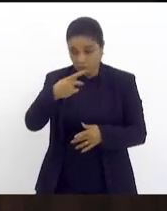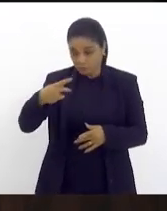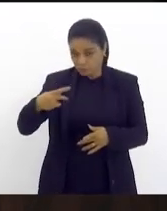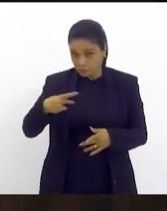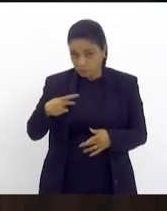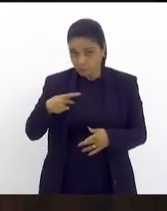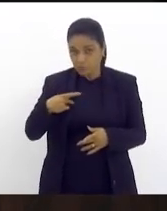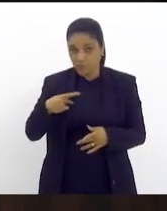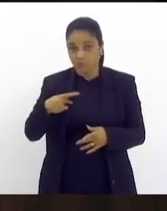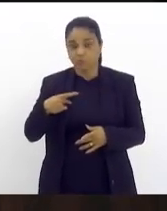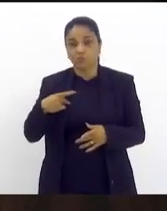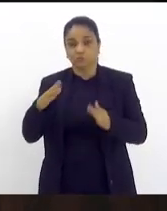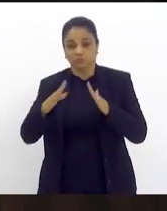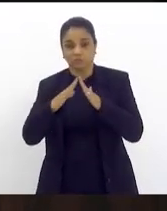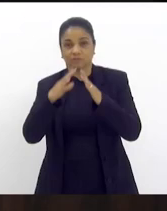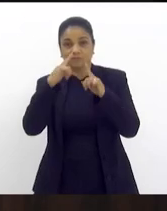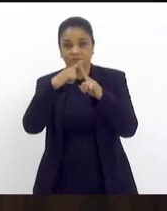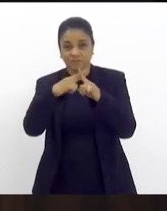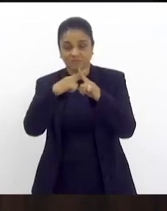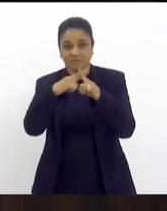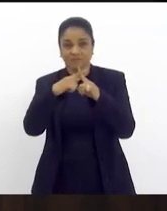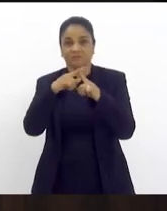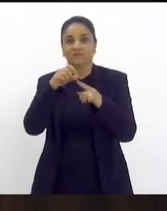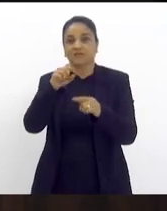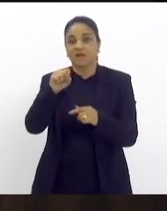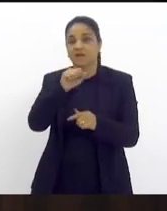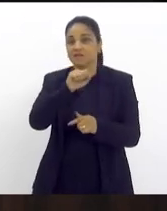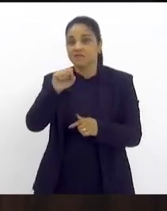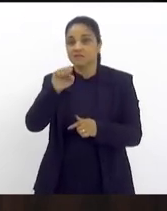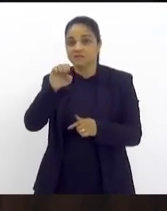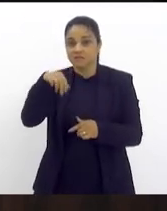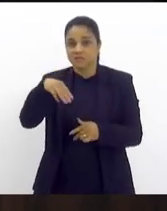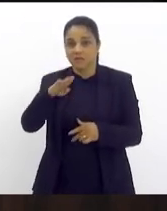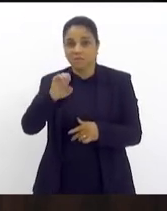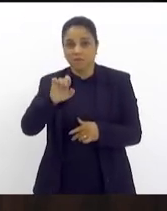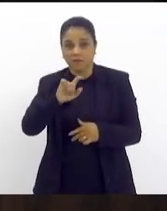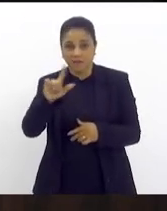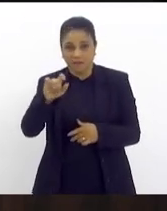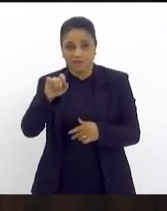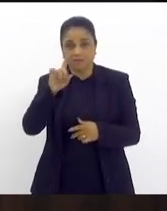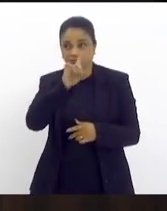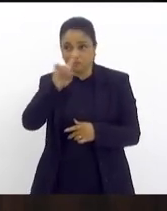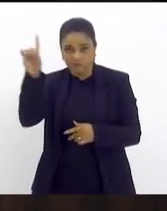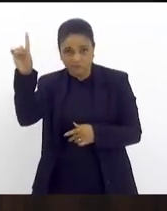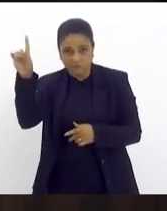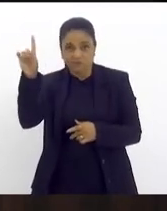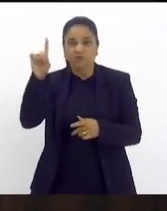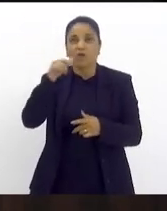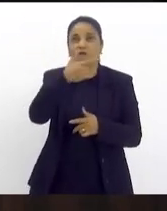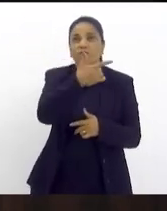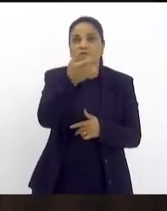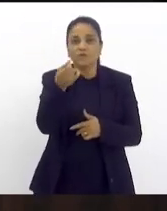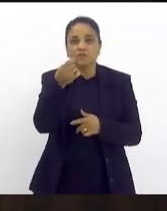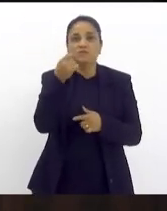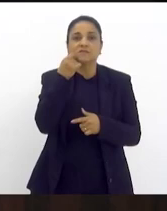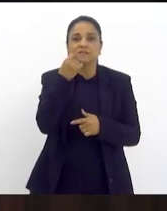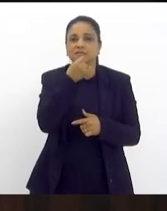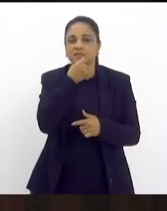para a Catedral das Assembleias de Deus, em Itaguaí, em 20 de setembro do ano de